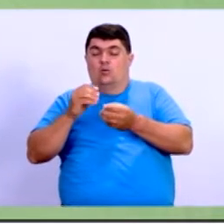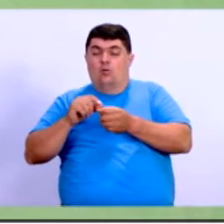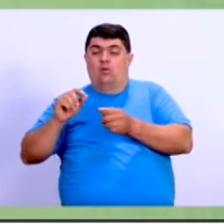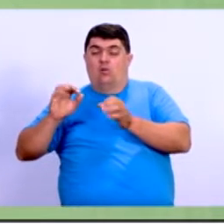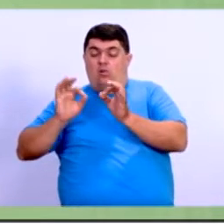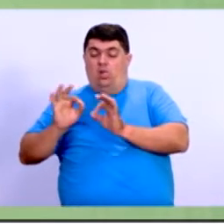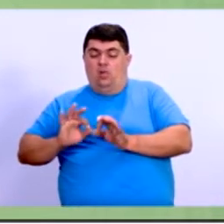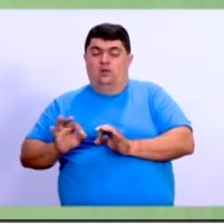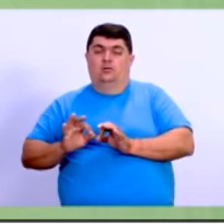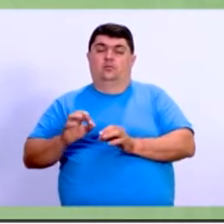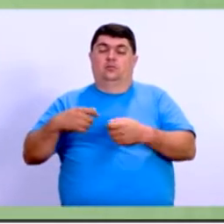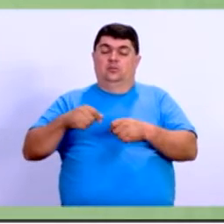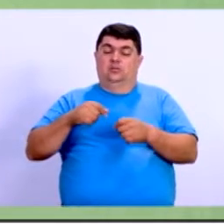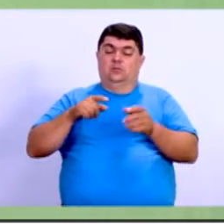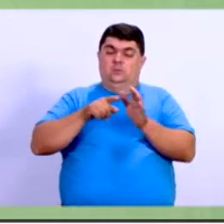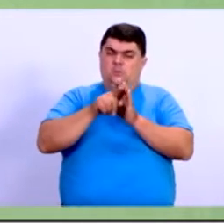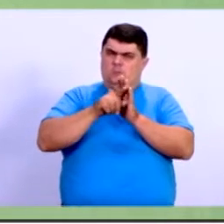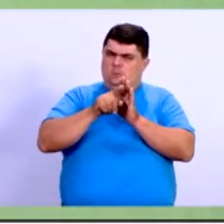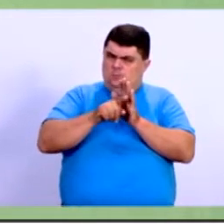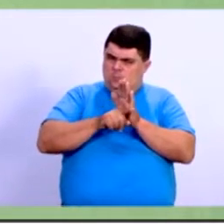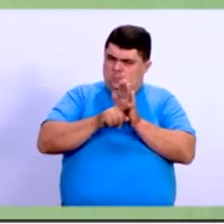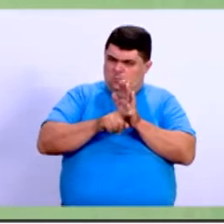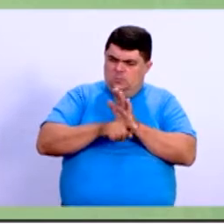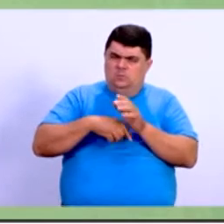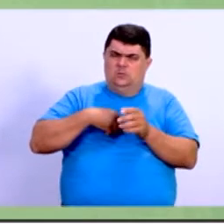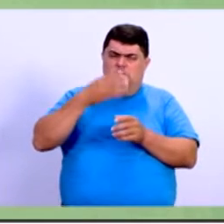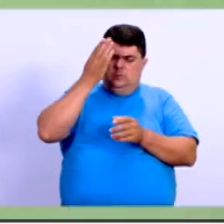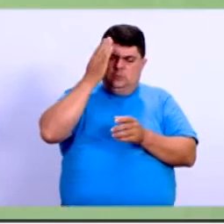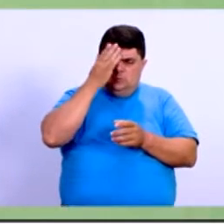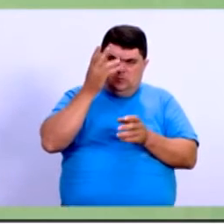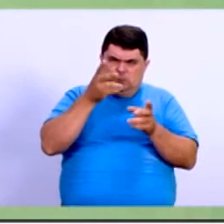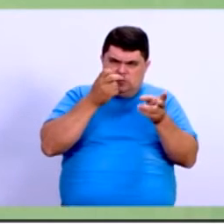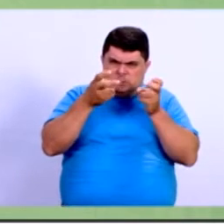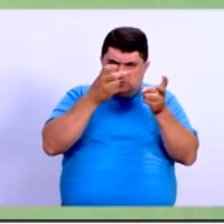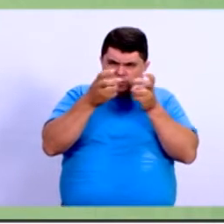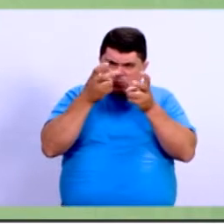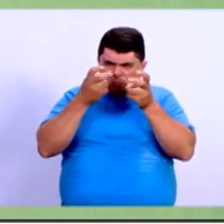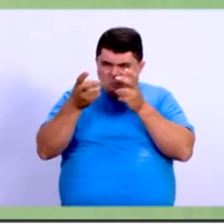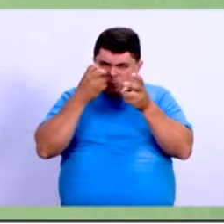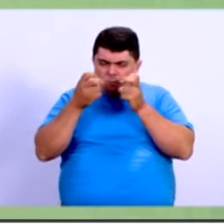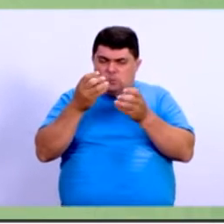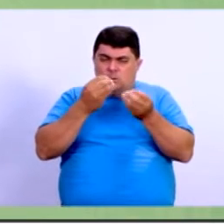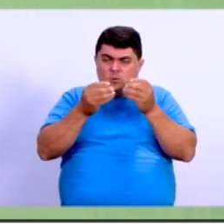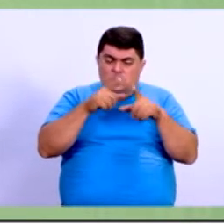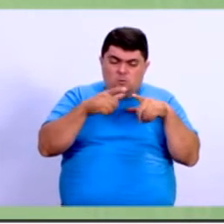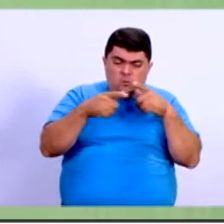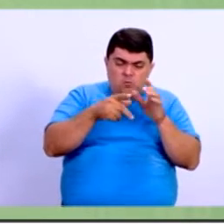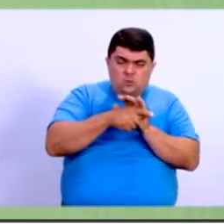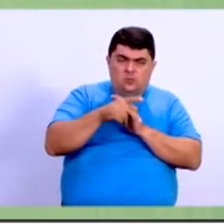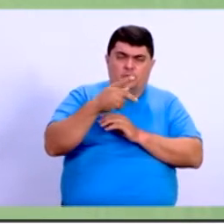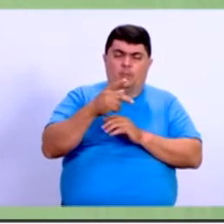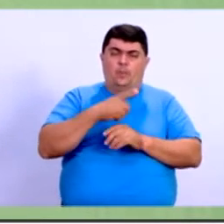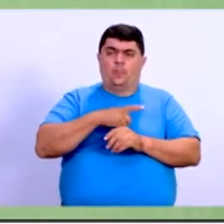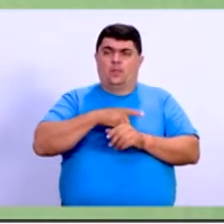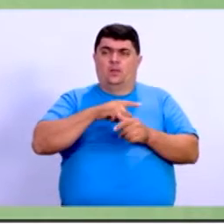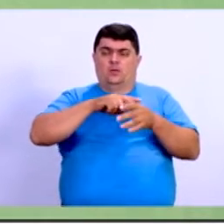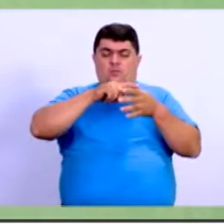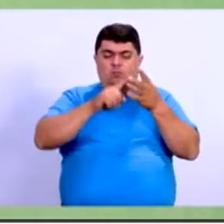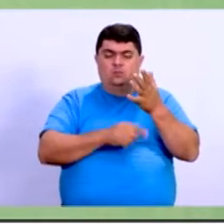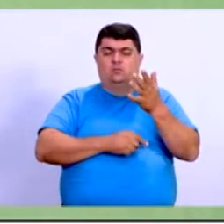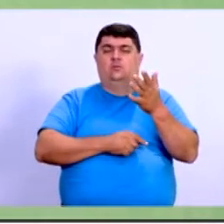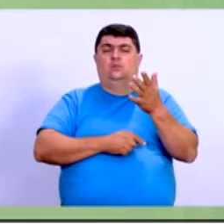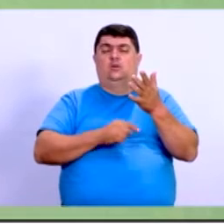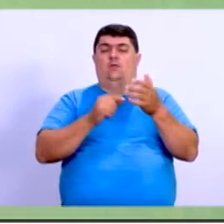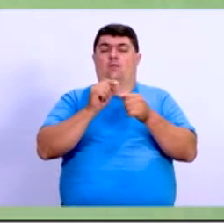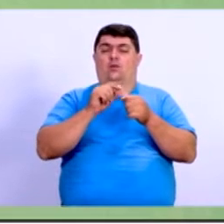das necessidades do usuário. Tem que fazer o levantamento dos requisitos funcionais. E tenho 5 passos para fazer isso